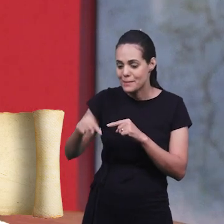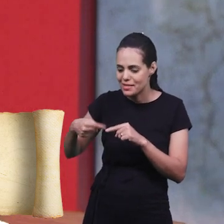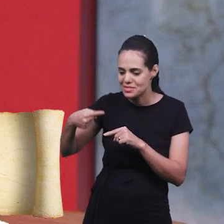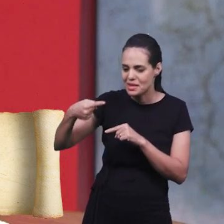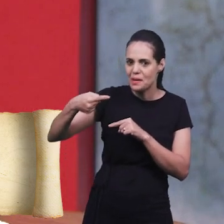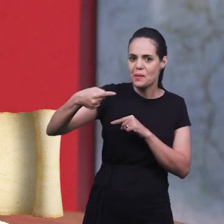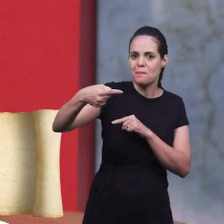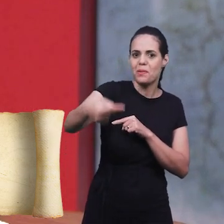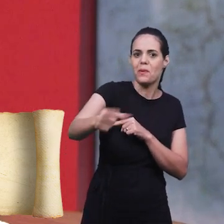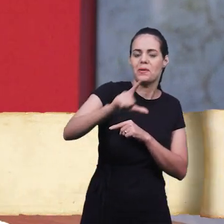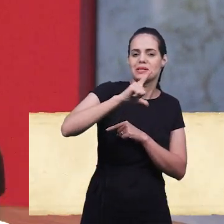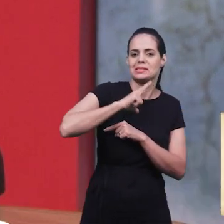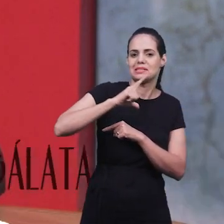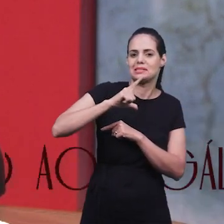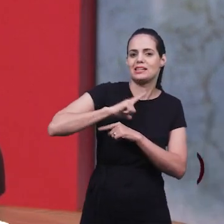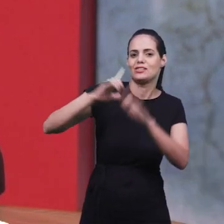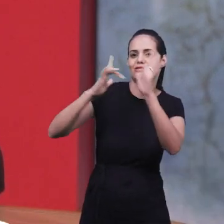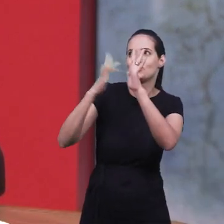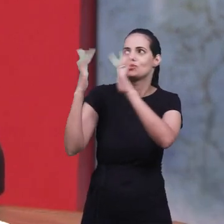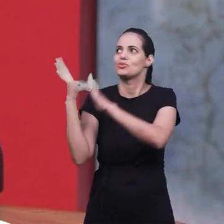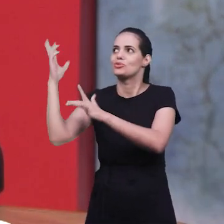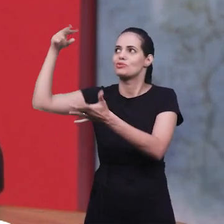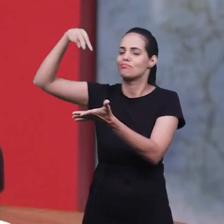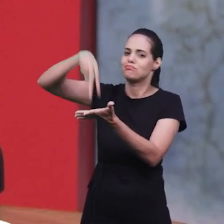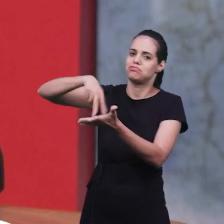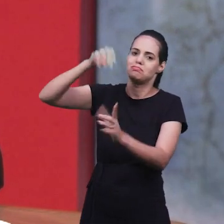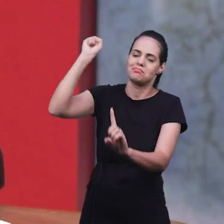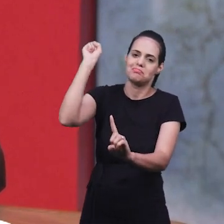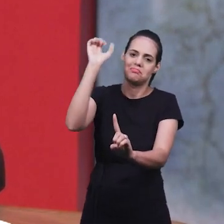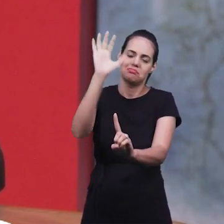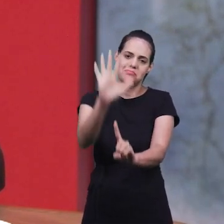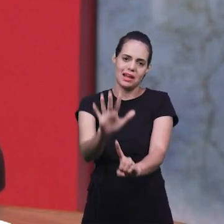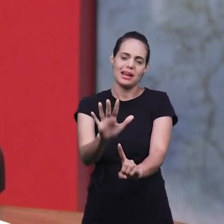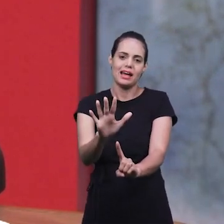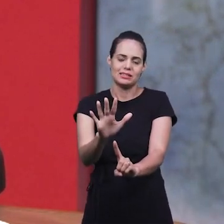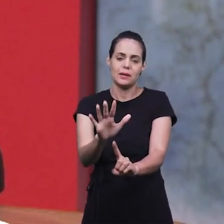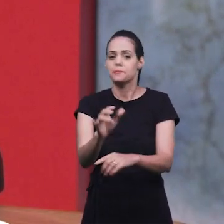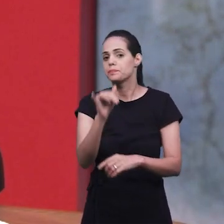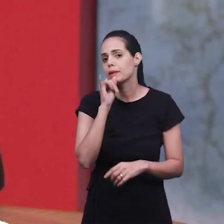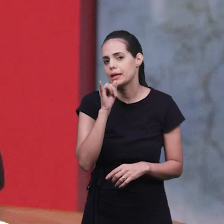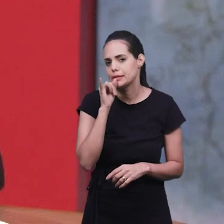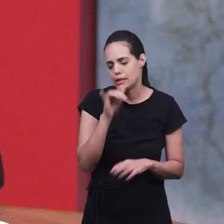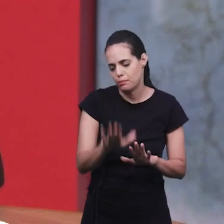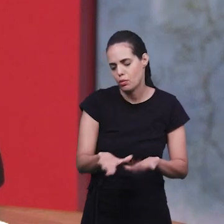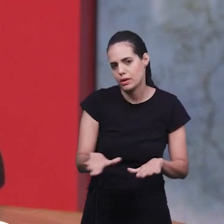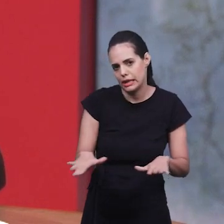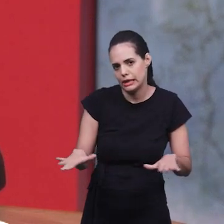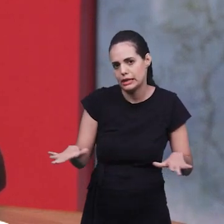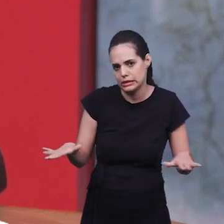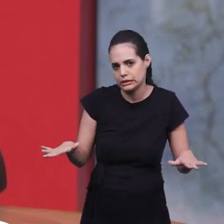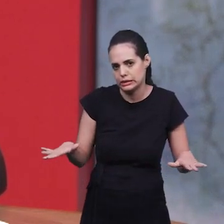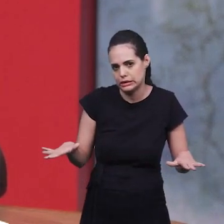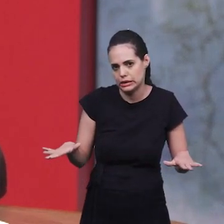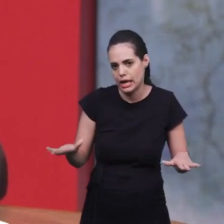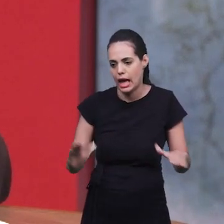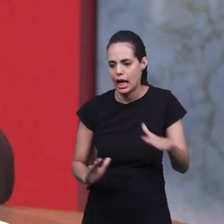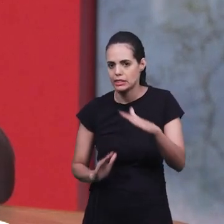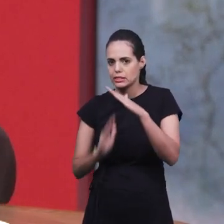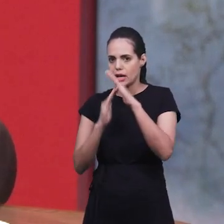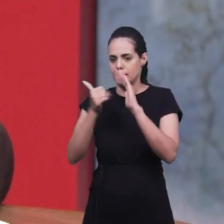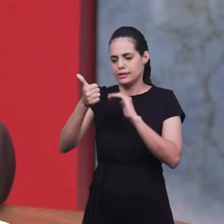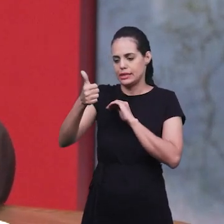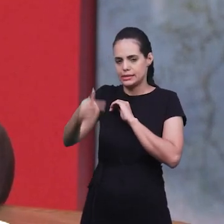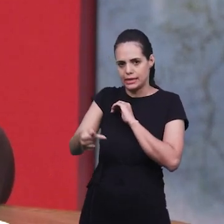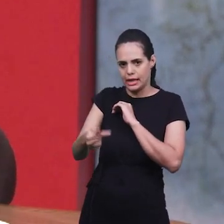sua maioridade. É como um homem que espera a maioridade. Ele é herdeiro, mas ele não tem poder sobre